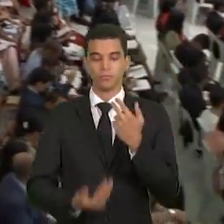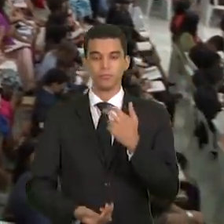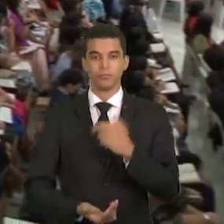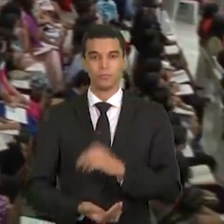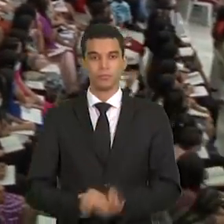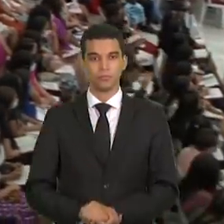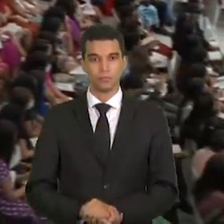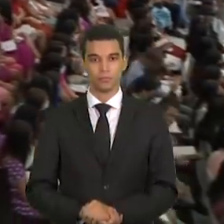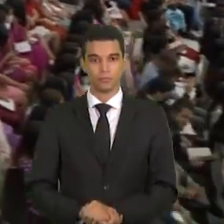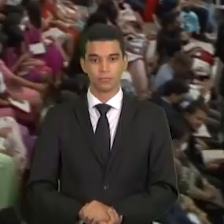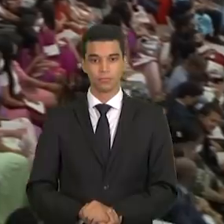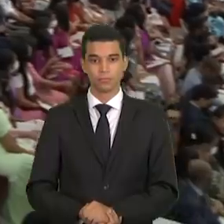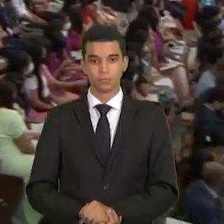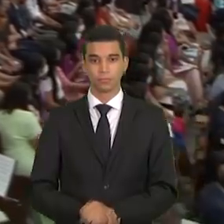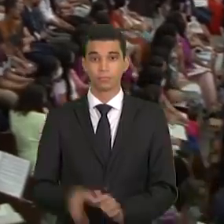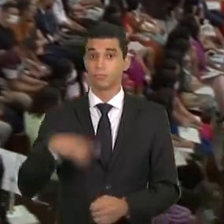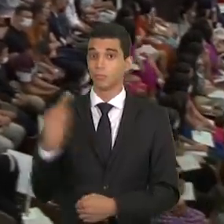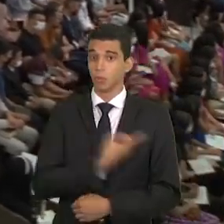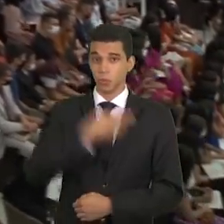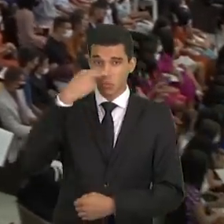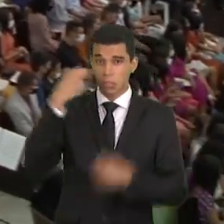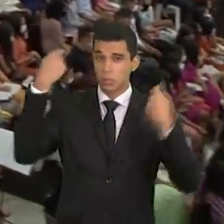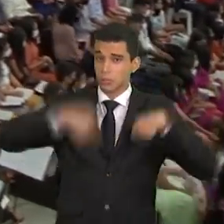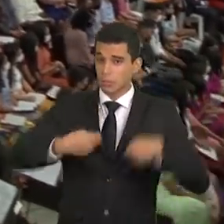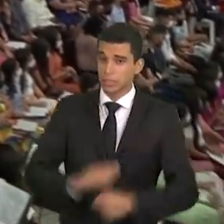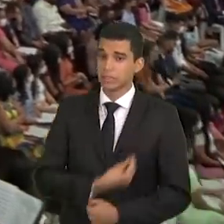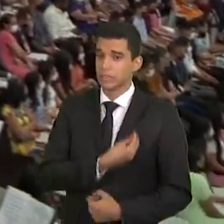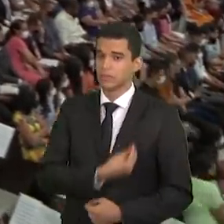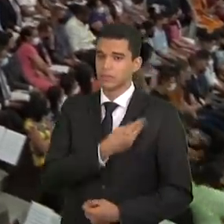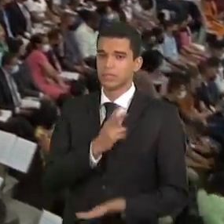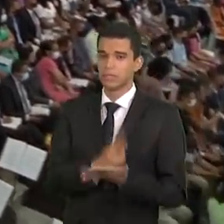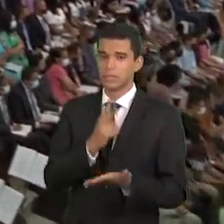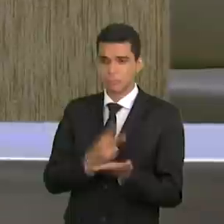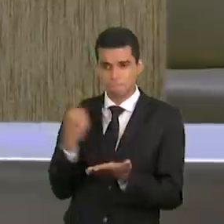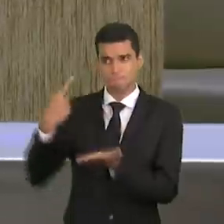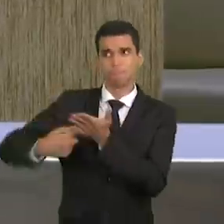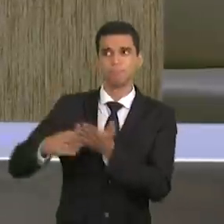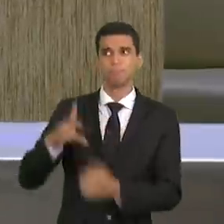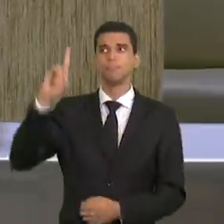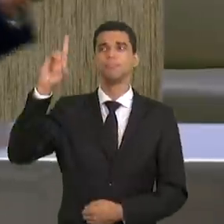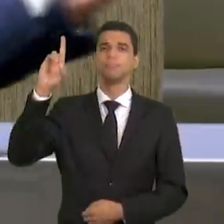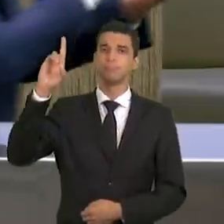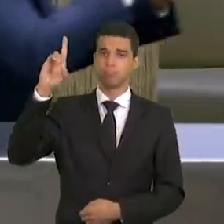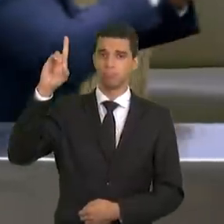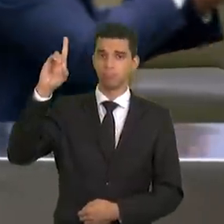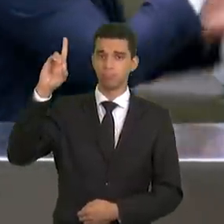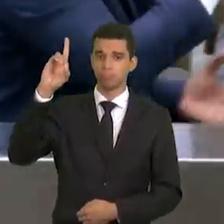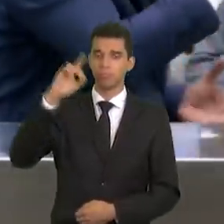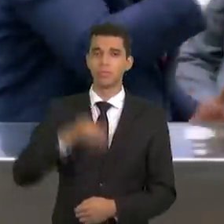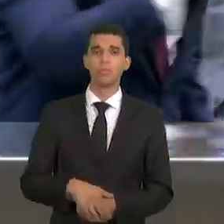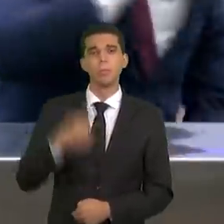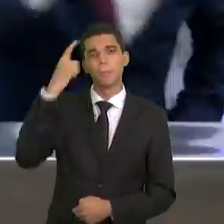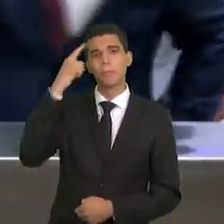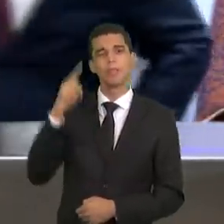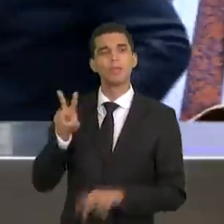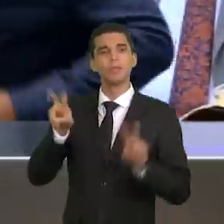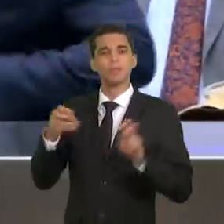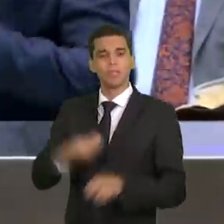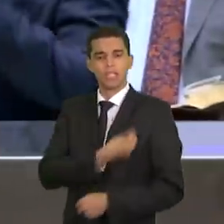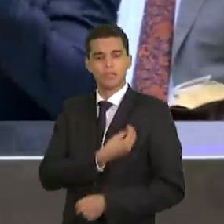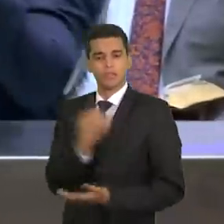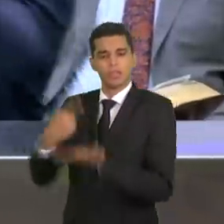Nós precisamos viver uma vida com compromisso. E quando pensamos em vida com compromisso, eu vou